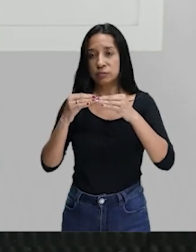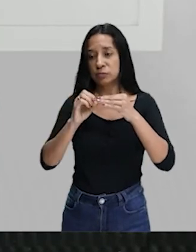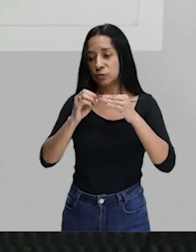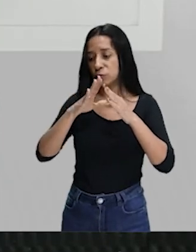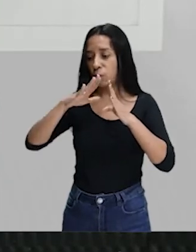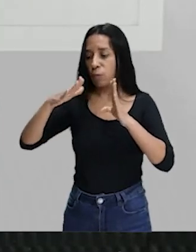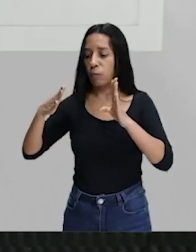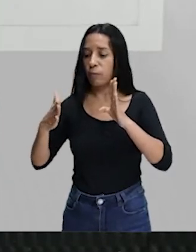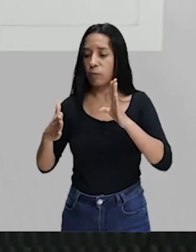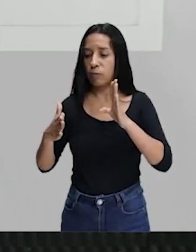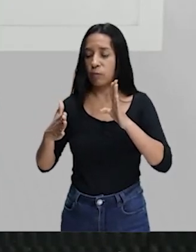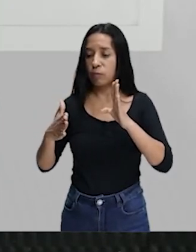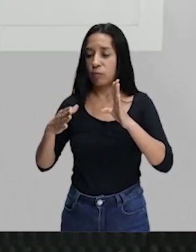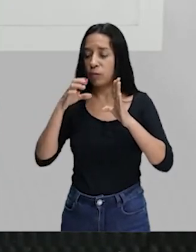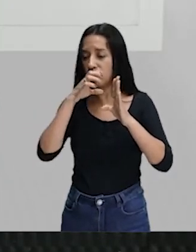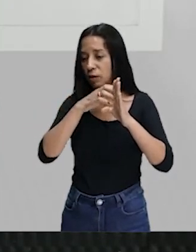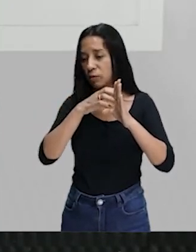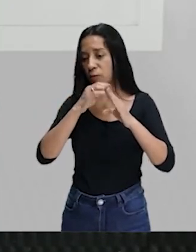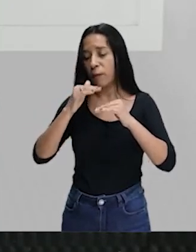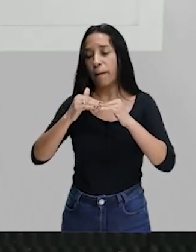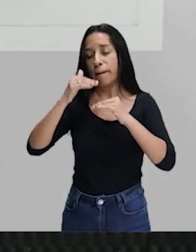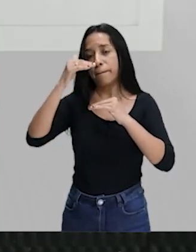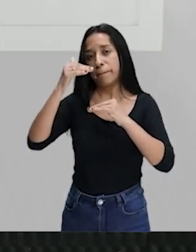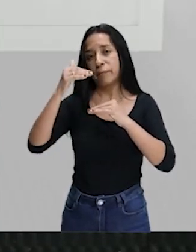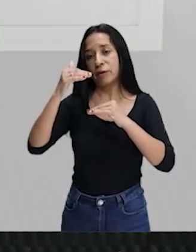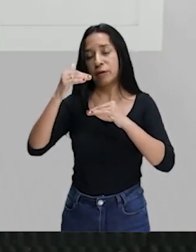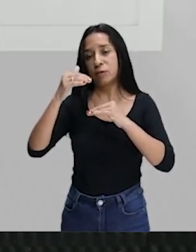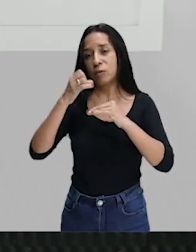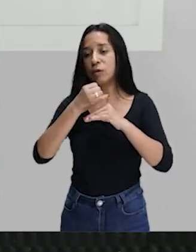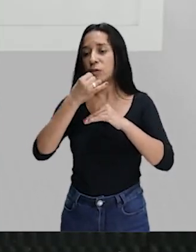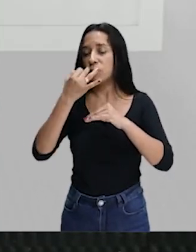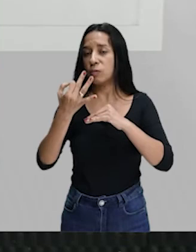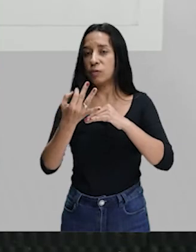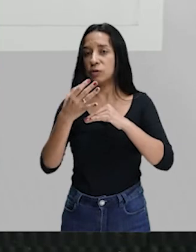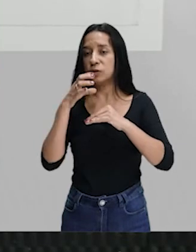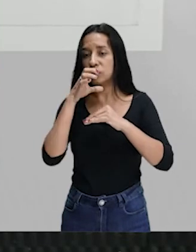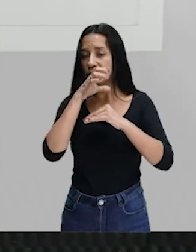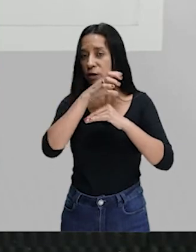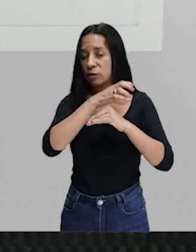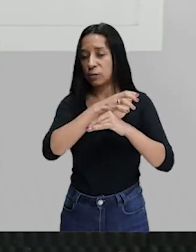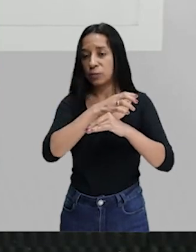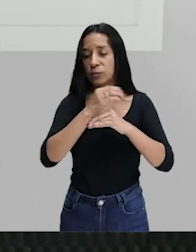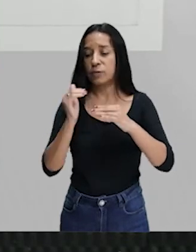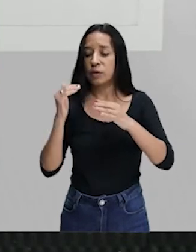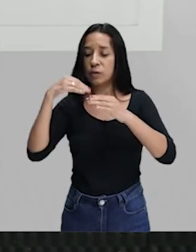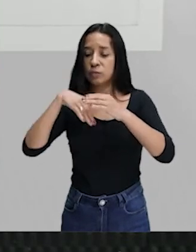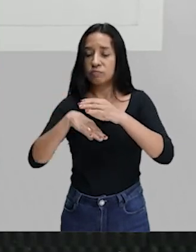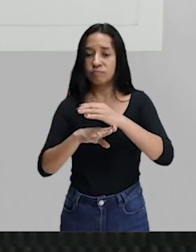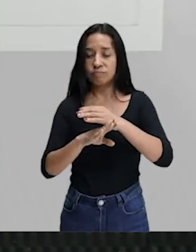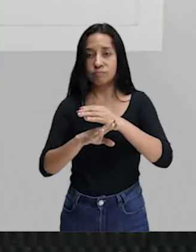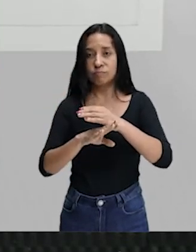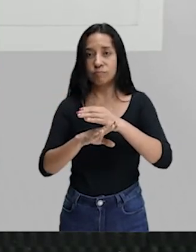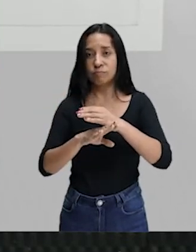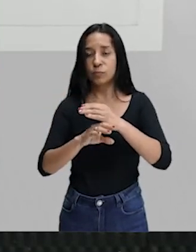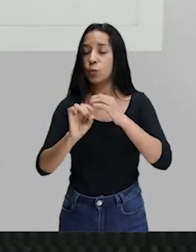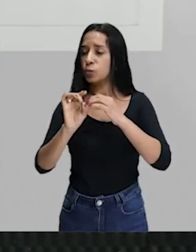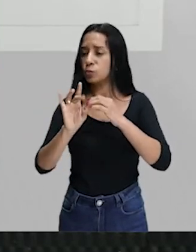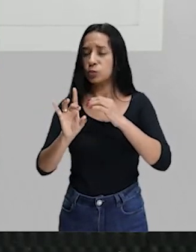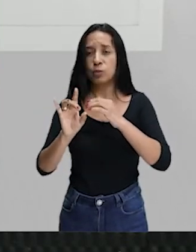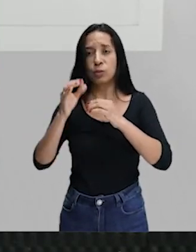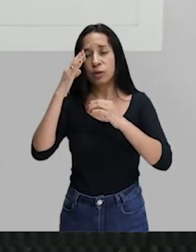deste bloco com o calor, maior vai ser a quantidade de calor que vai entrar por ele, ok? Muito simples, basta vocês imaginarem